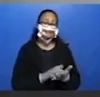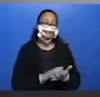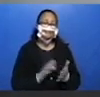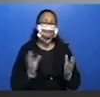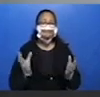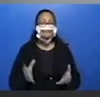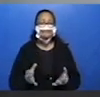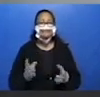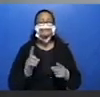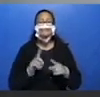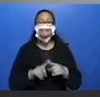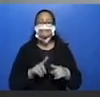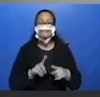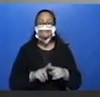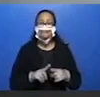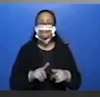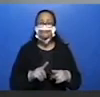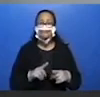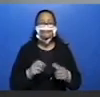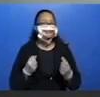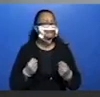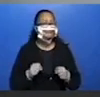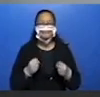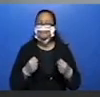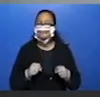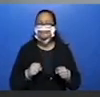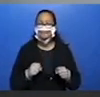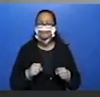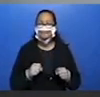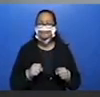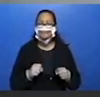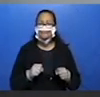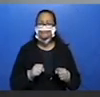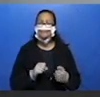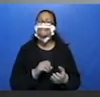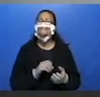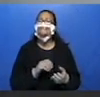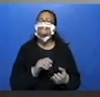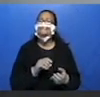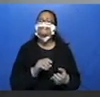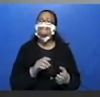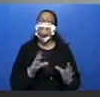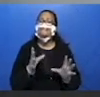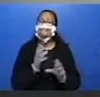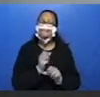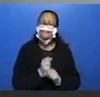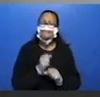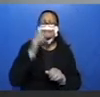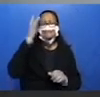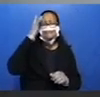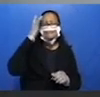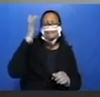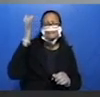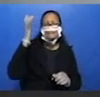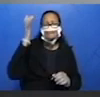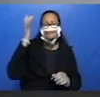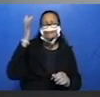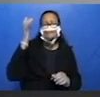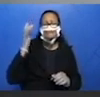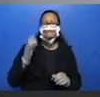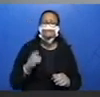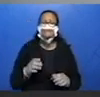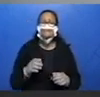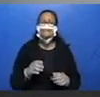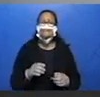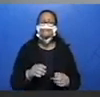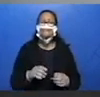Essa continha de 10, 100 e 1000 é tão fácil, vocês vão pegar tão rapidinho, esquece calculadora. Pais responsáveis, tirem